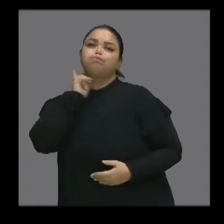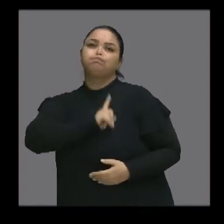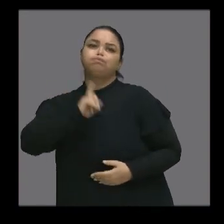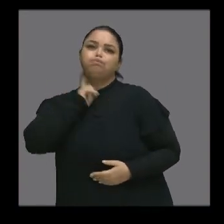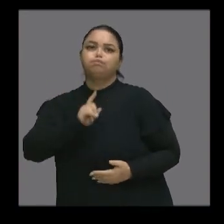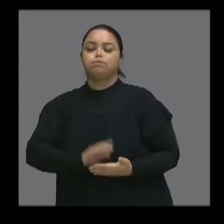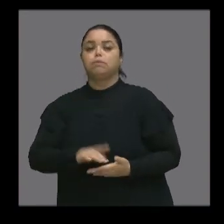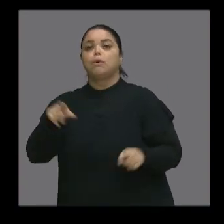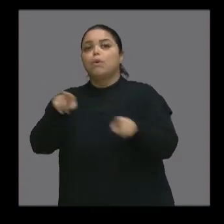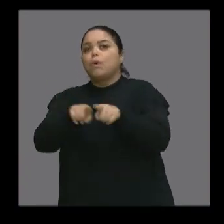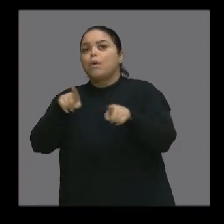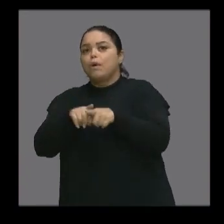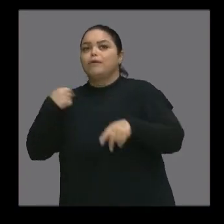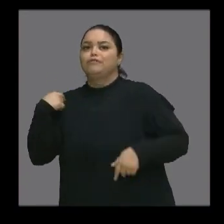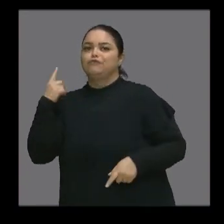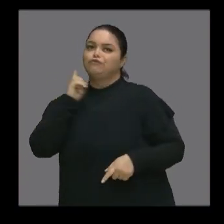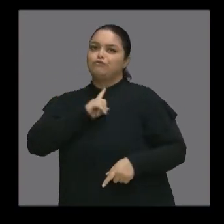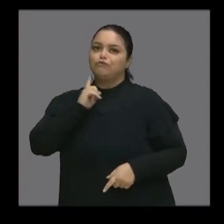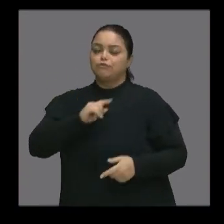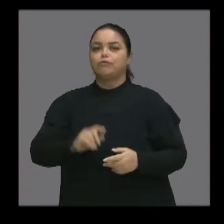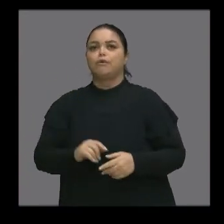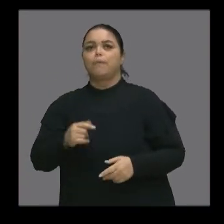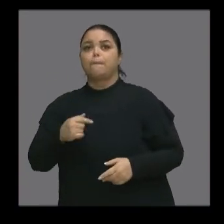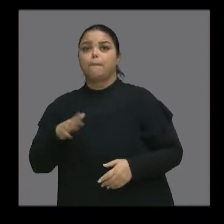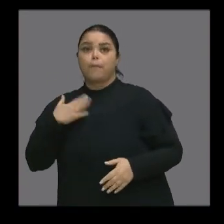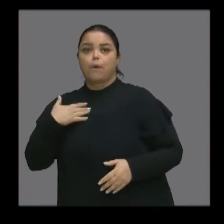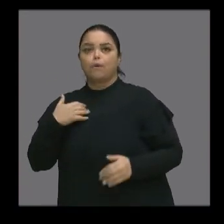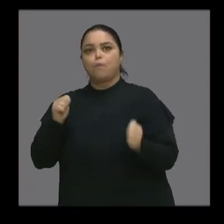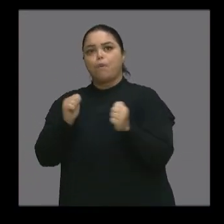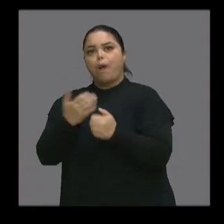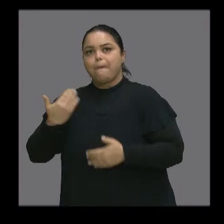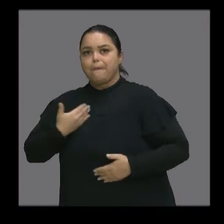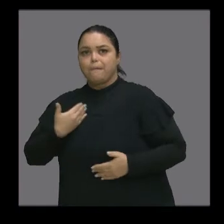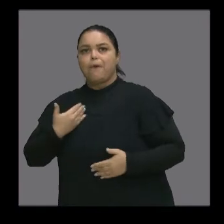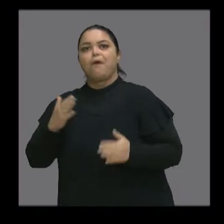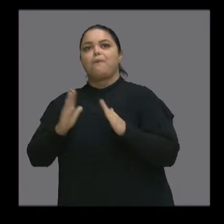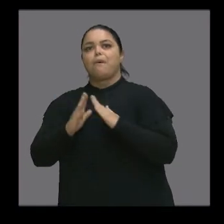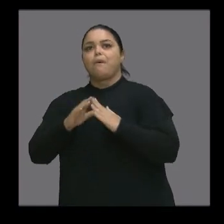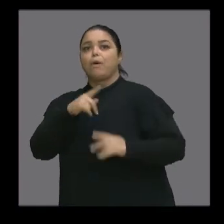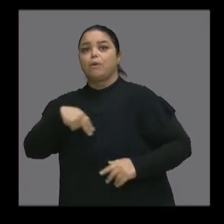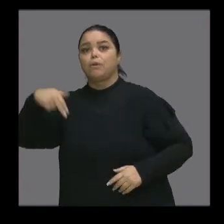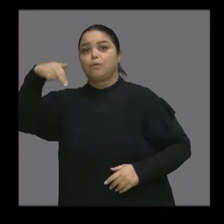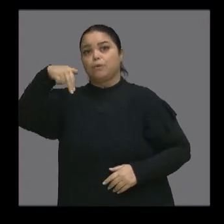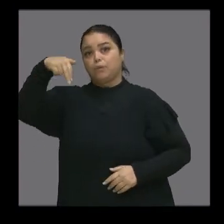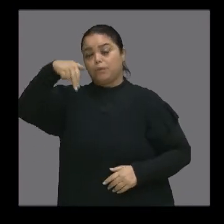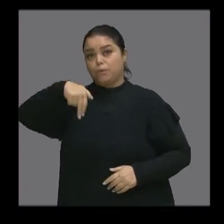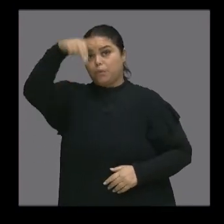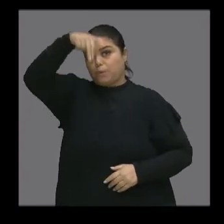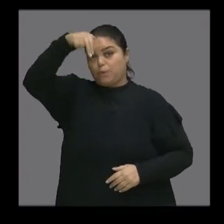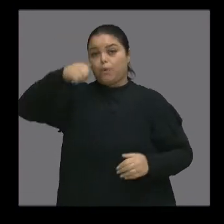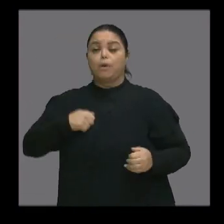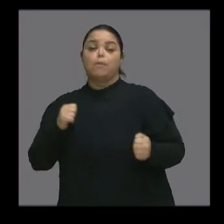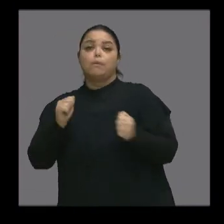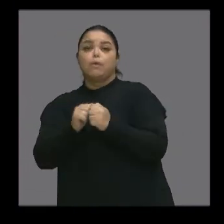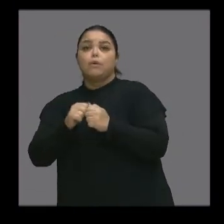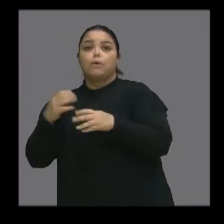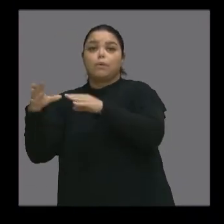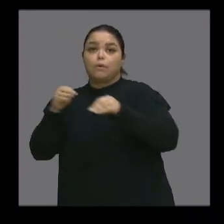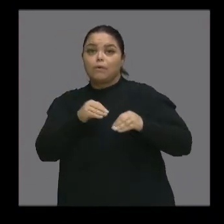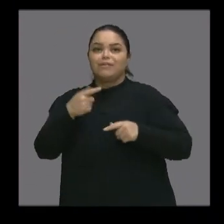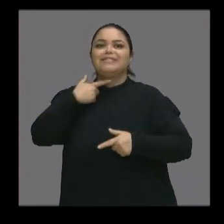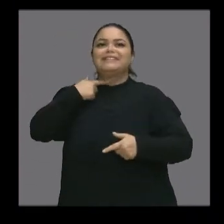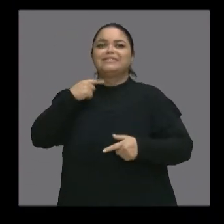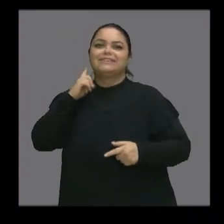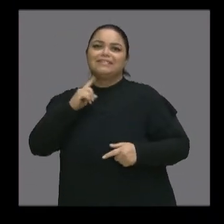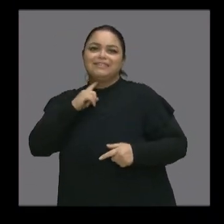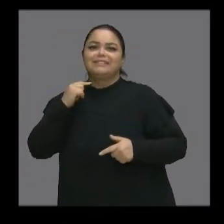Gerais, eu também vim de Minas Gerais, como os meus conterrâneos da zona norte da cidade, eu vim de Minas Gerais trazendo uma vontade muito